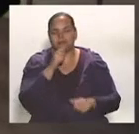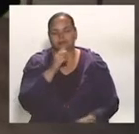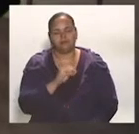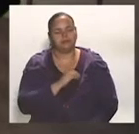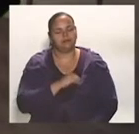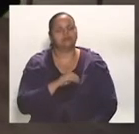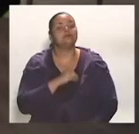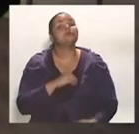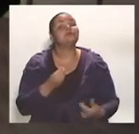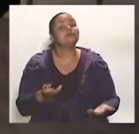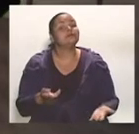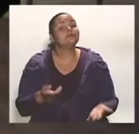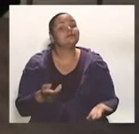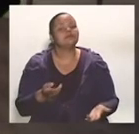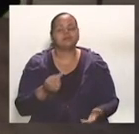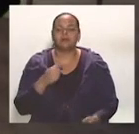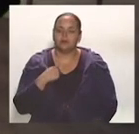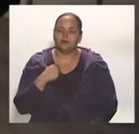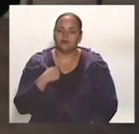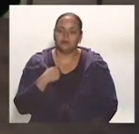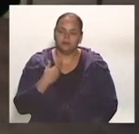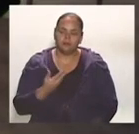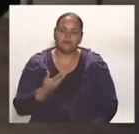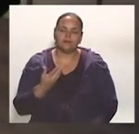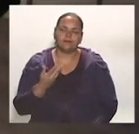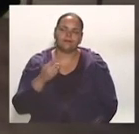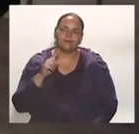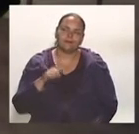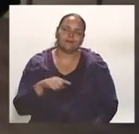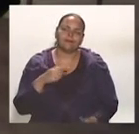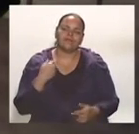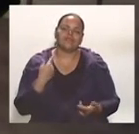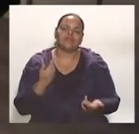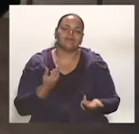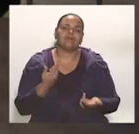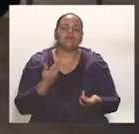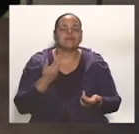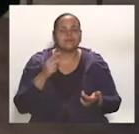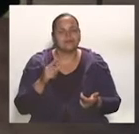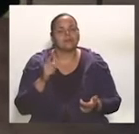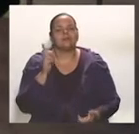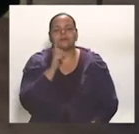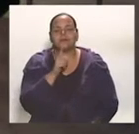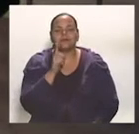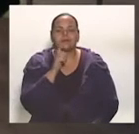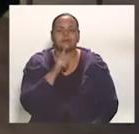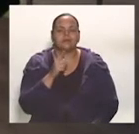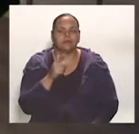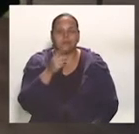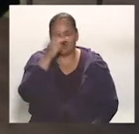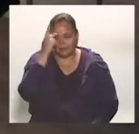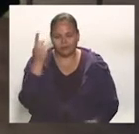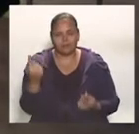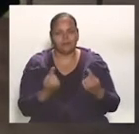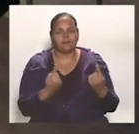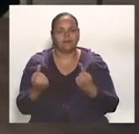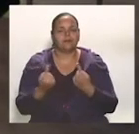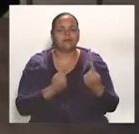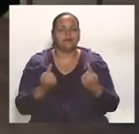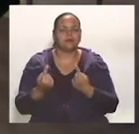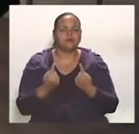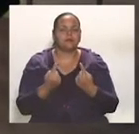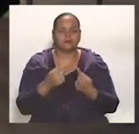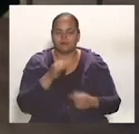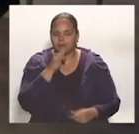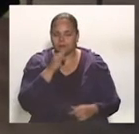remunerada, né? E aí, Martim? O meio ambiente, ele é propício para a captação de determinado tipo de pessoas. Quer dizer, se você